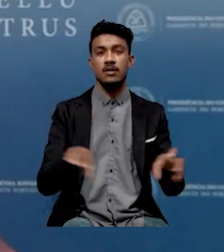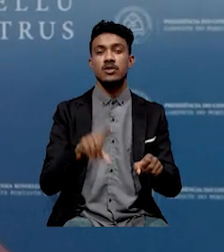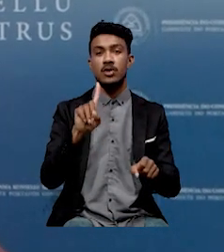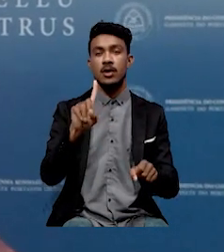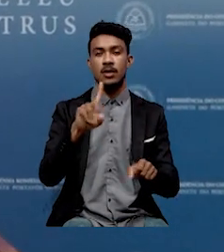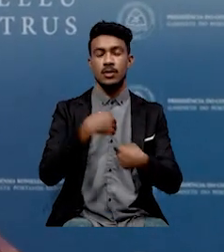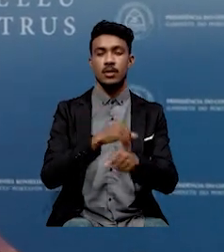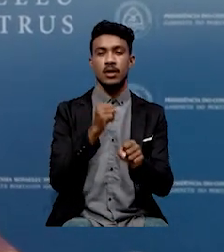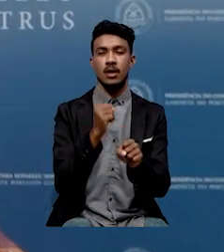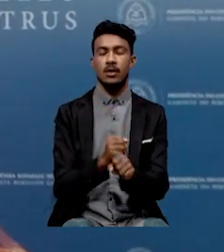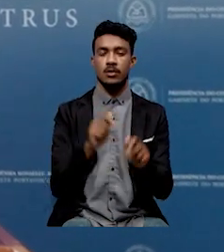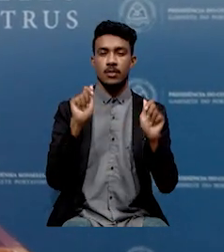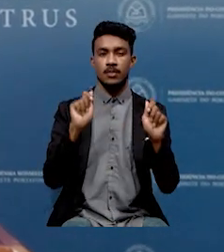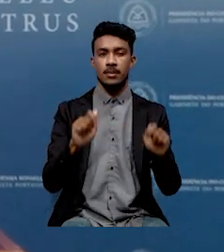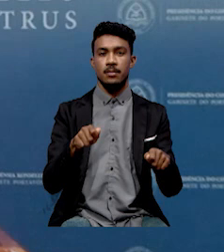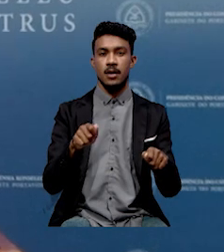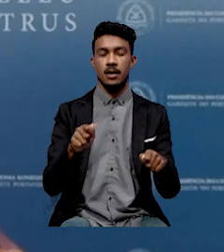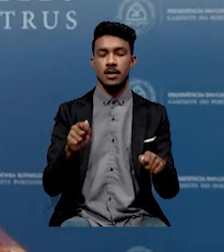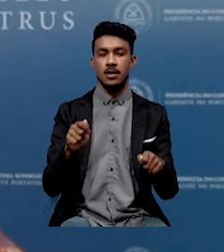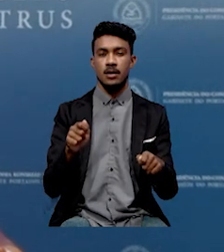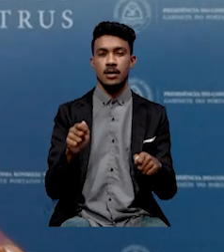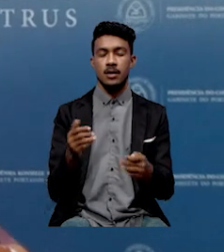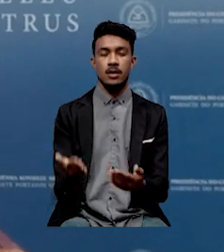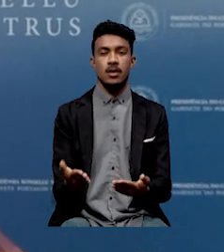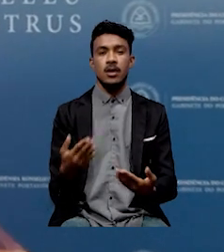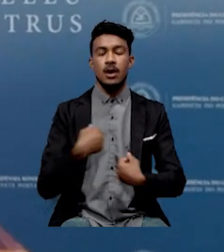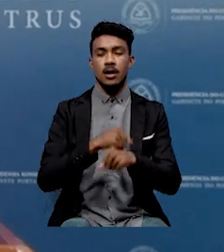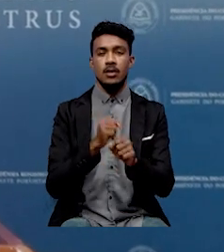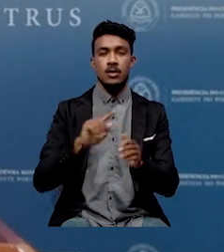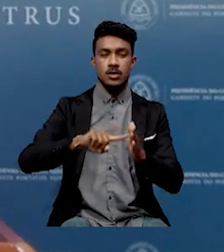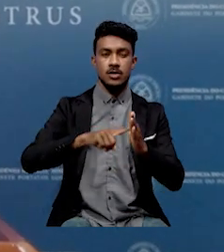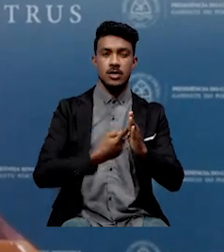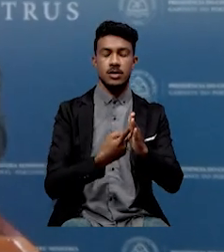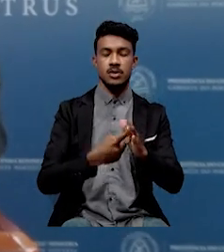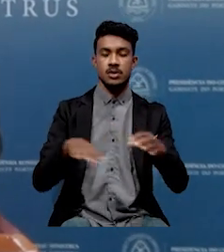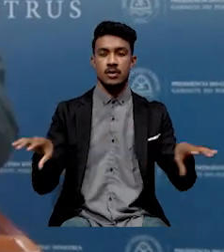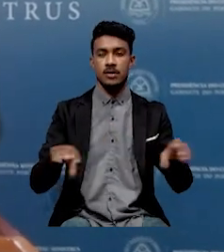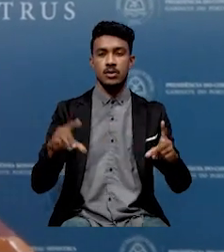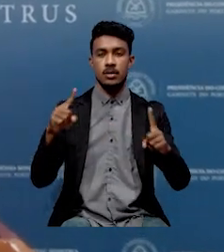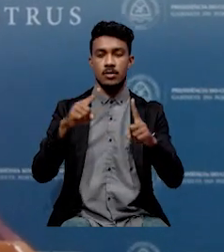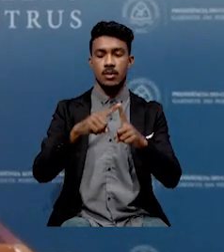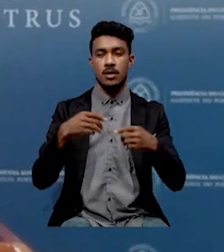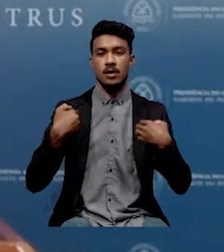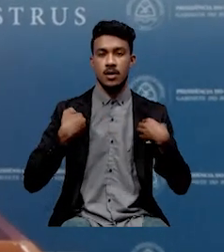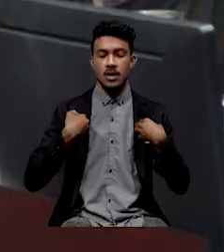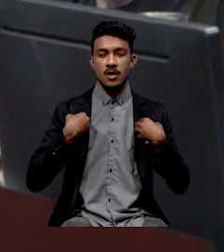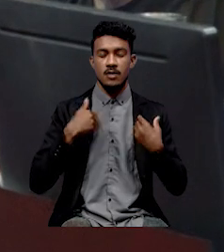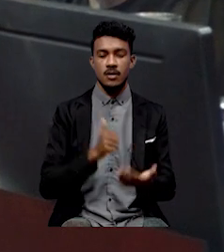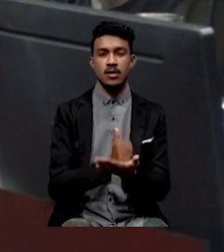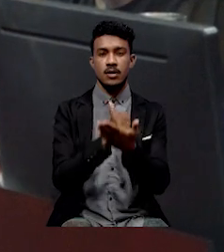herido a tubele ou de haru serviço para elaboração do plano de